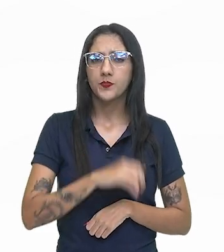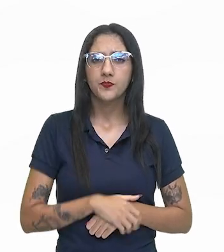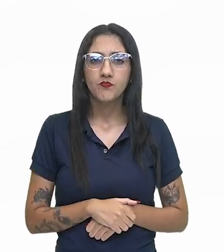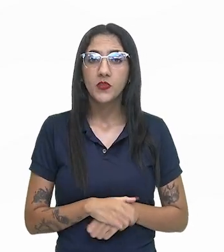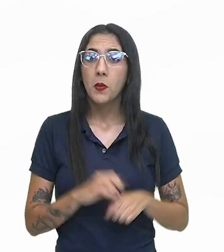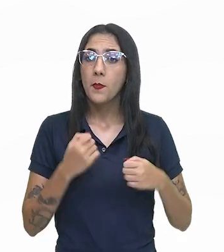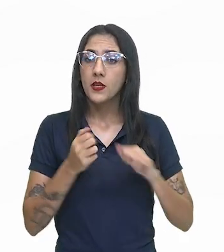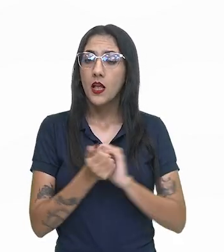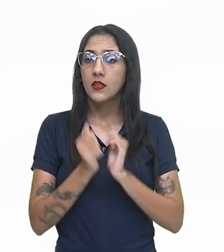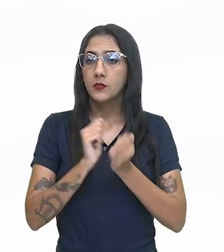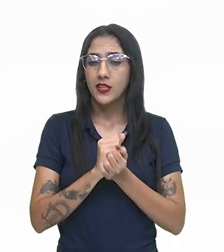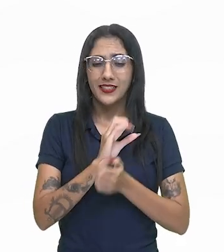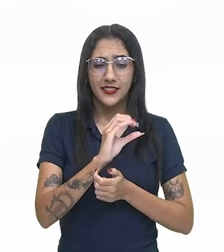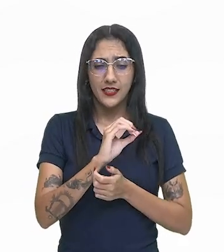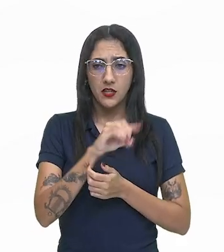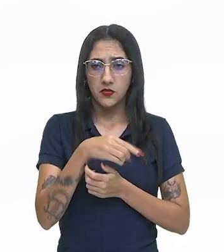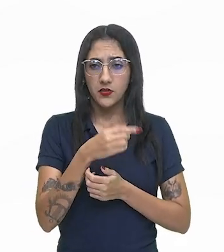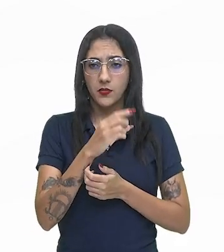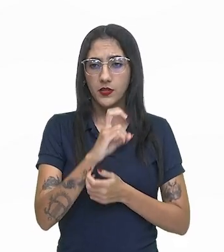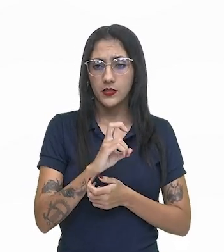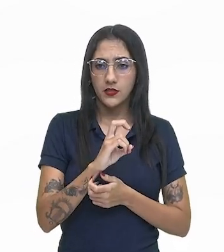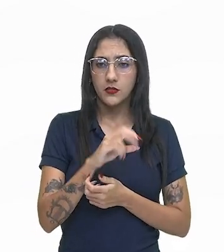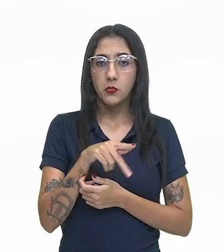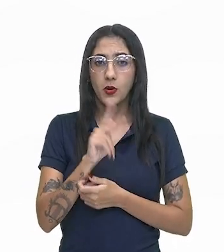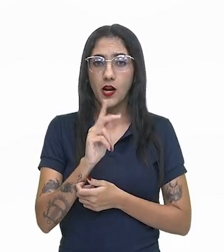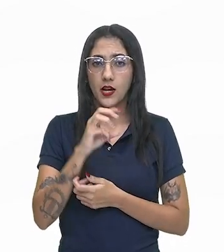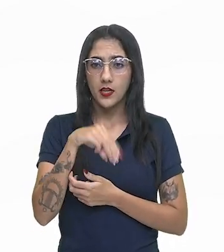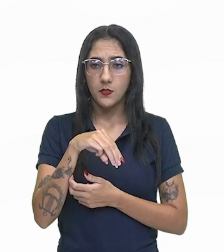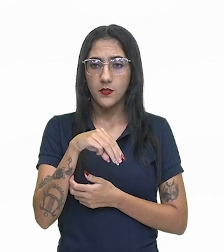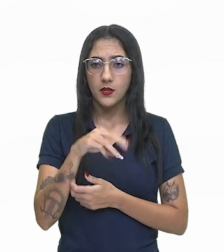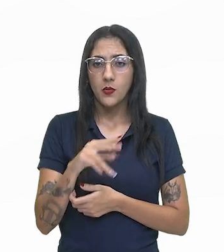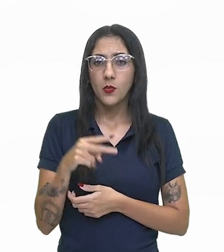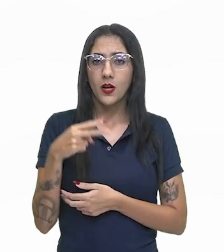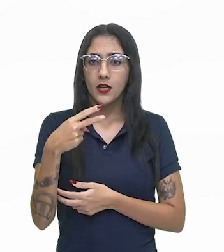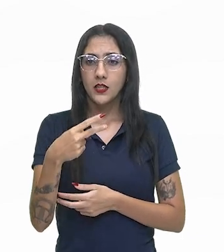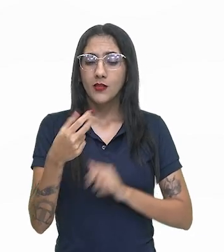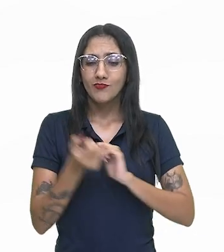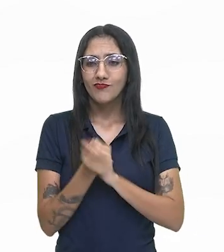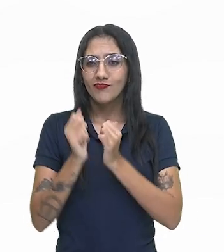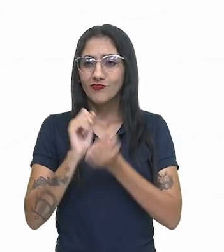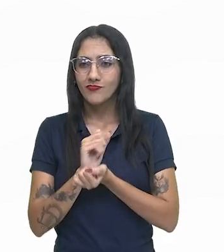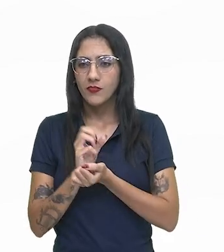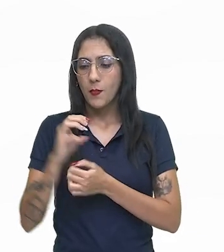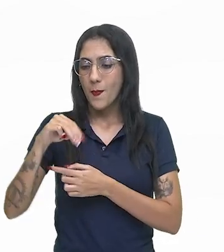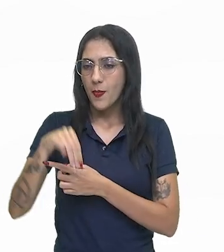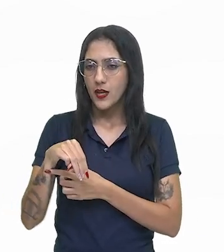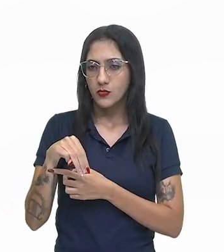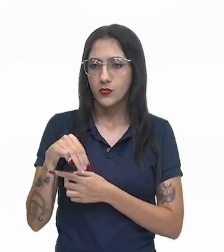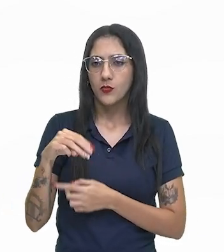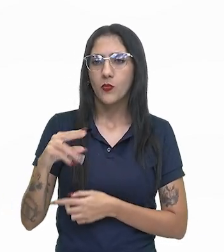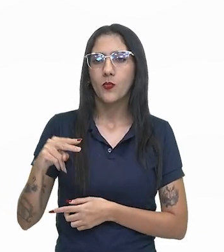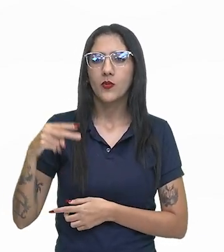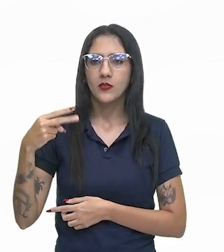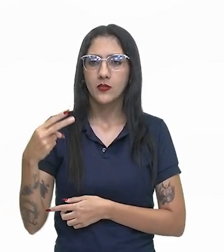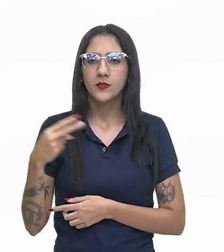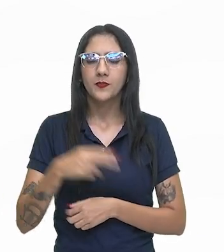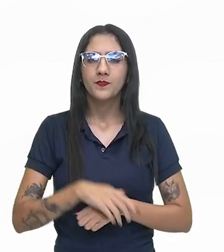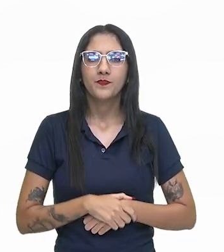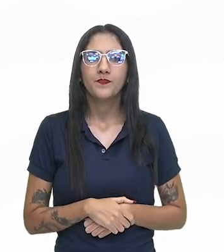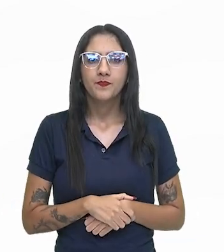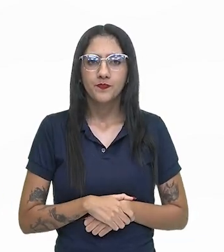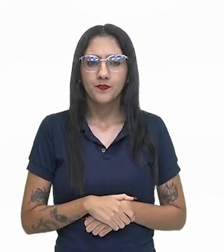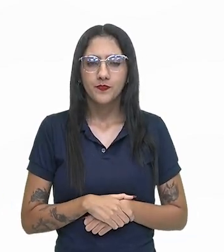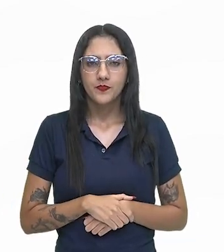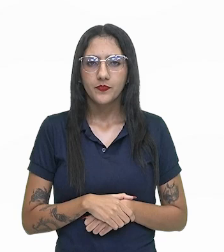que transformar 0,5 km² em metro quadrado. Então vamos relembrar como é